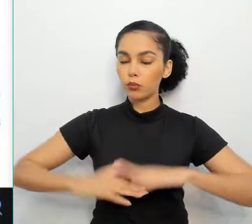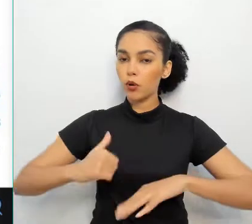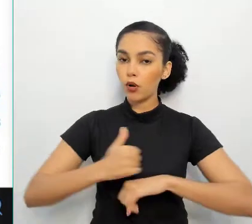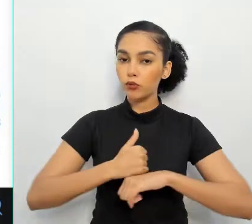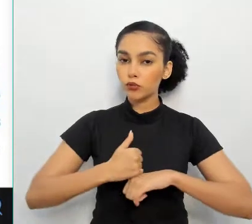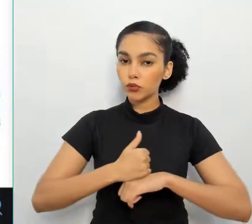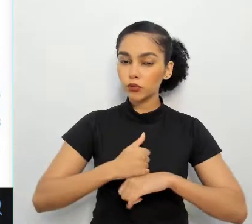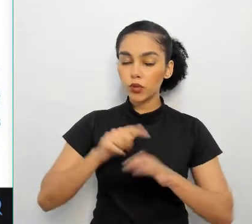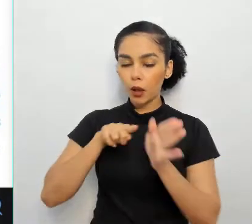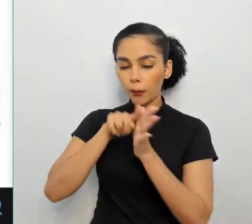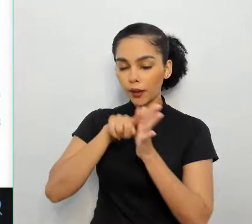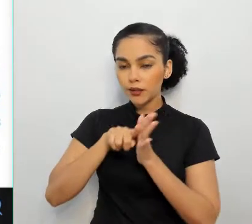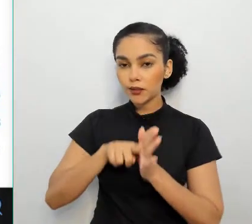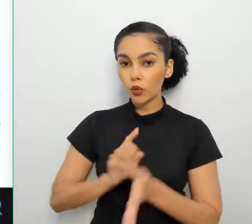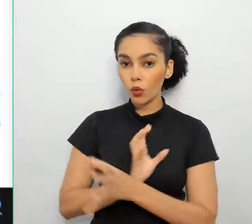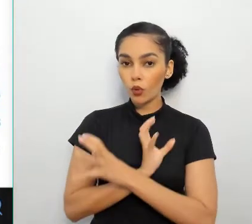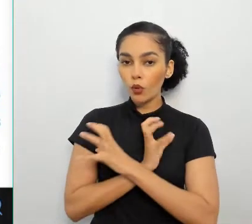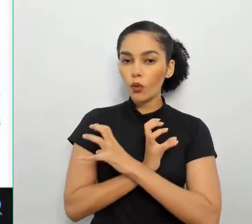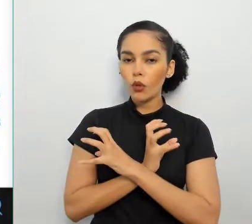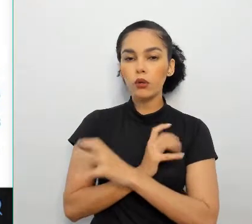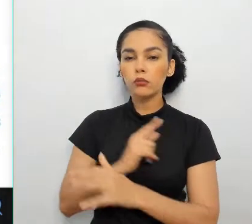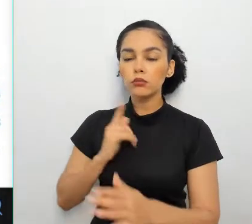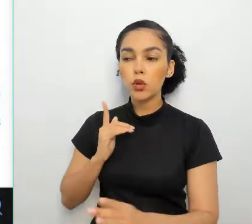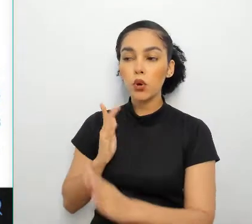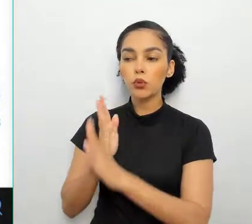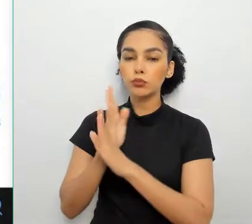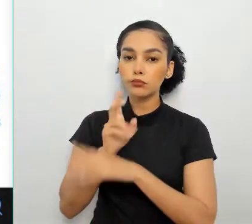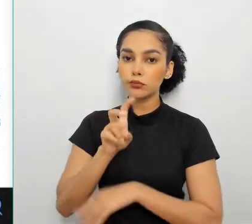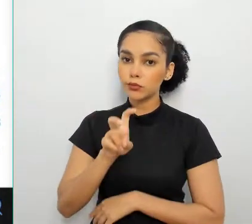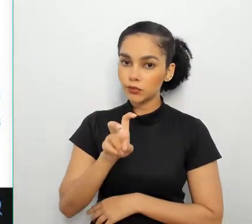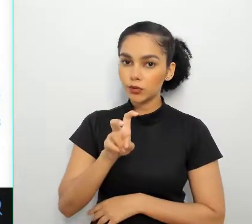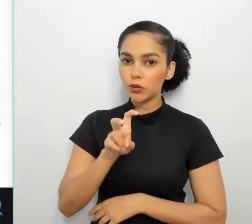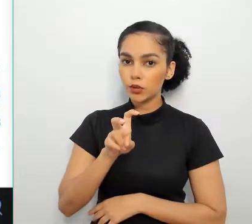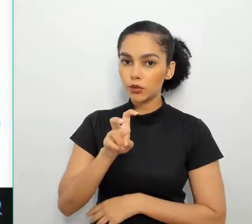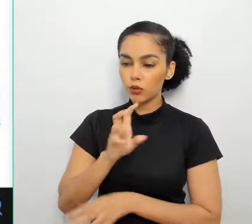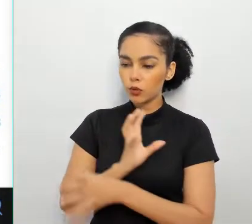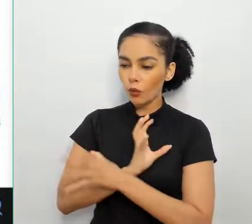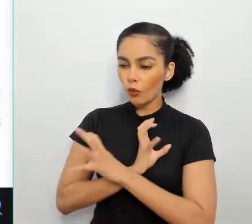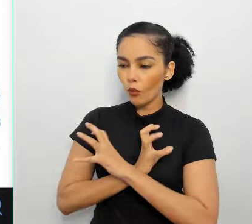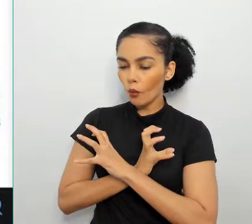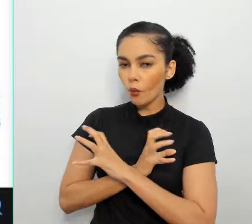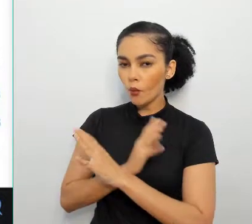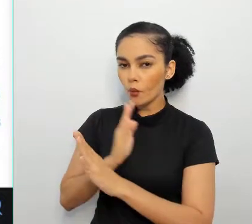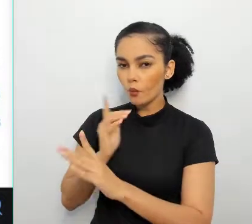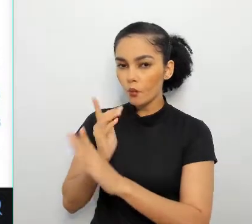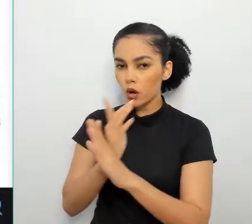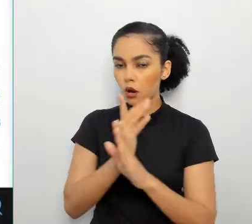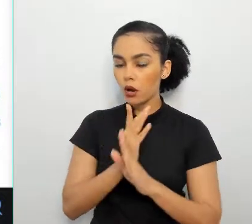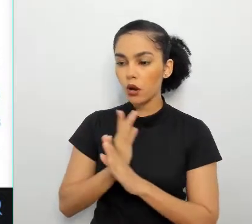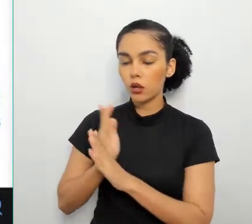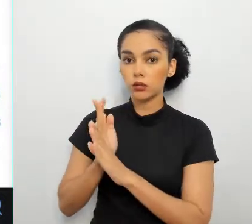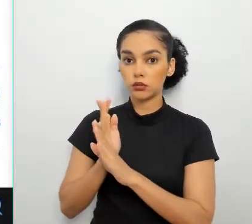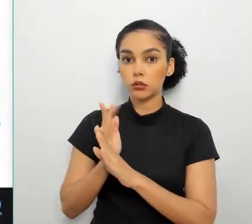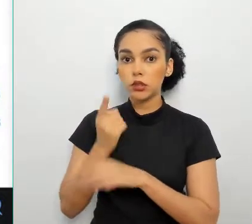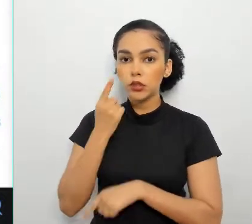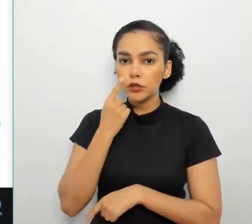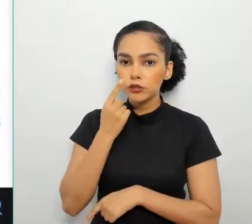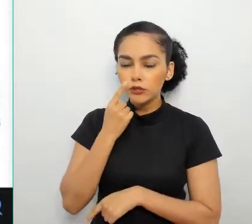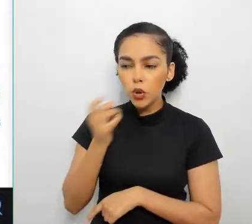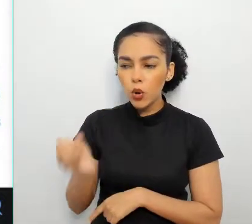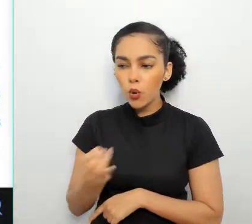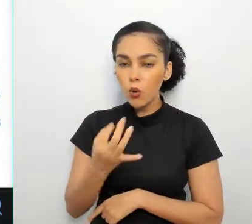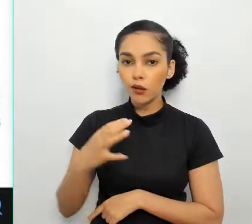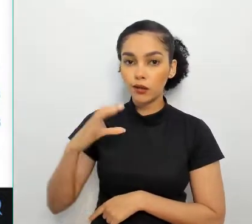arqueólogos, numa de suas expedições, encontrou 5 fósseis de espécies conhecidas e mediram a quantidade de